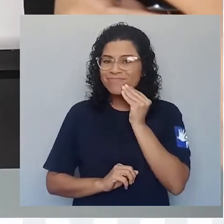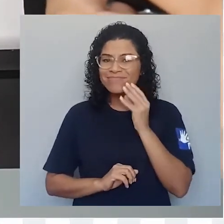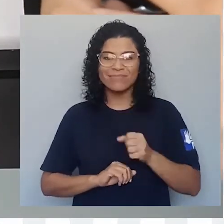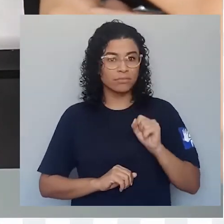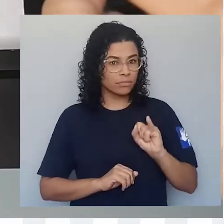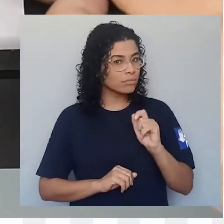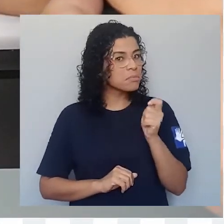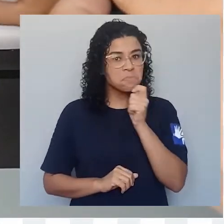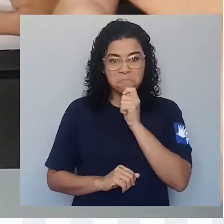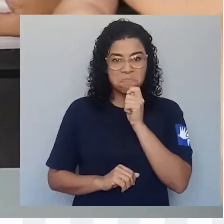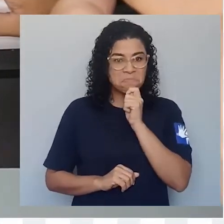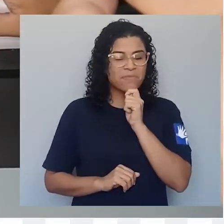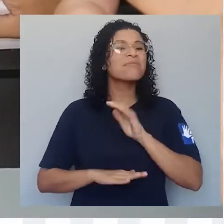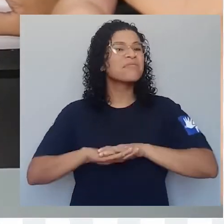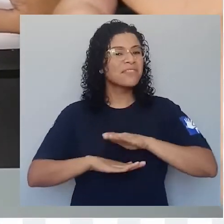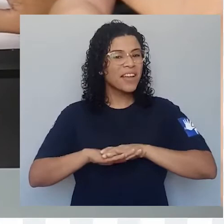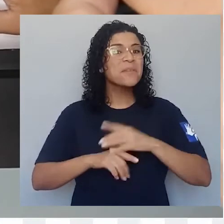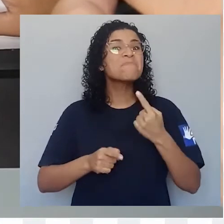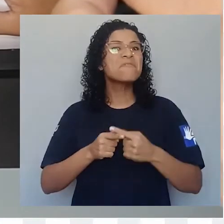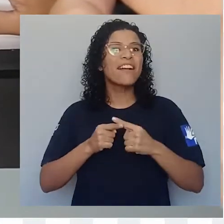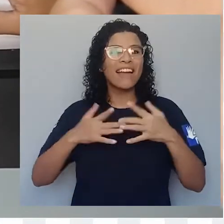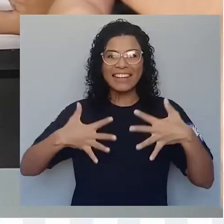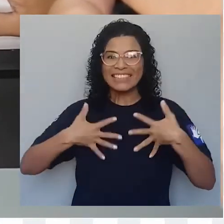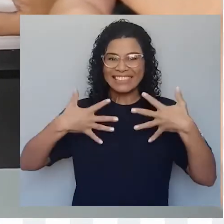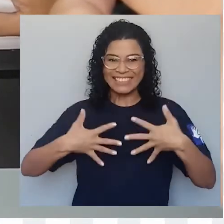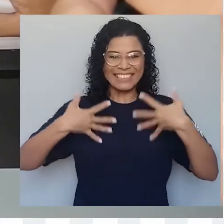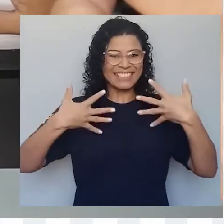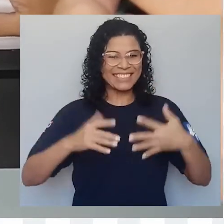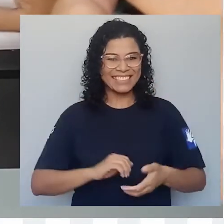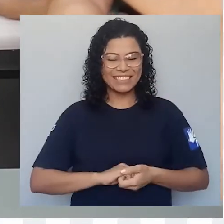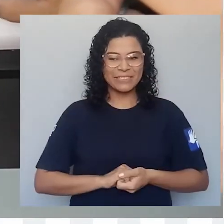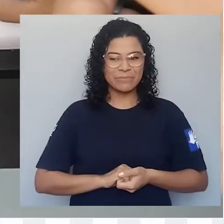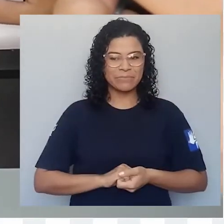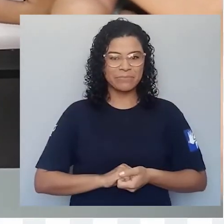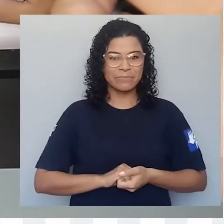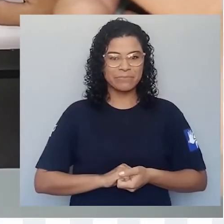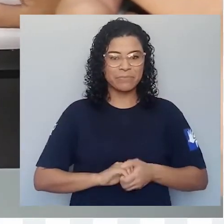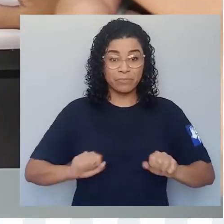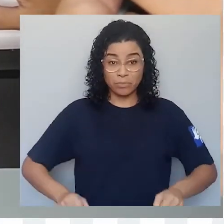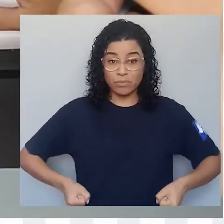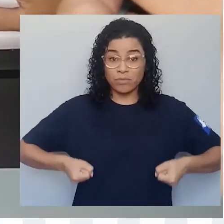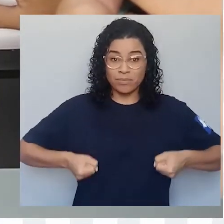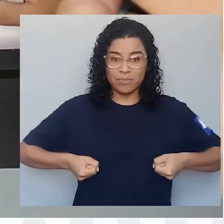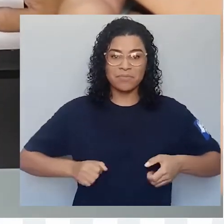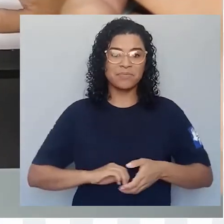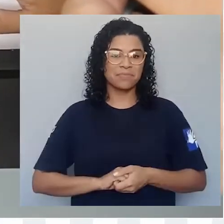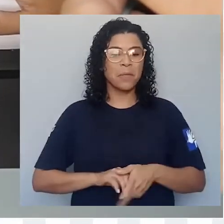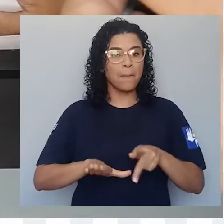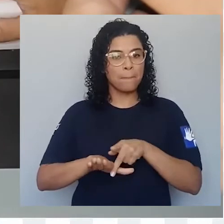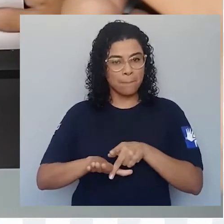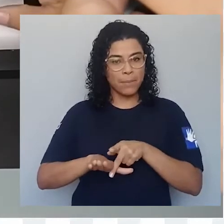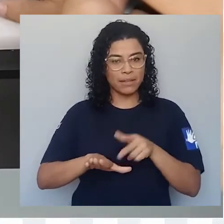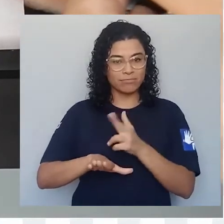isso? Se não fez, faça, porque é muito divertido. A calça